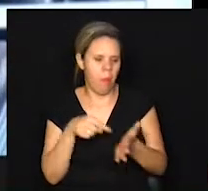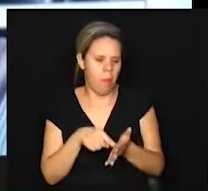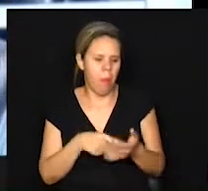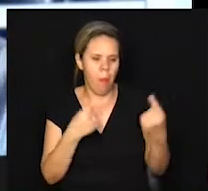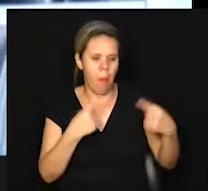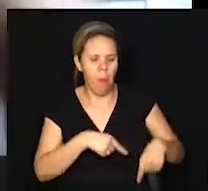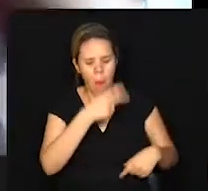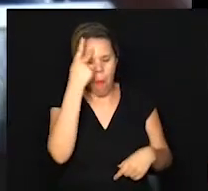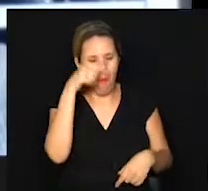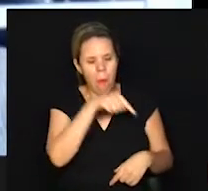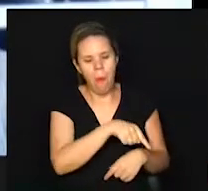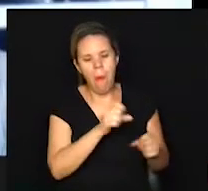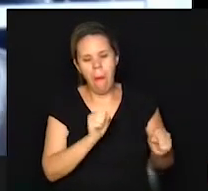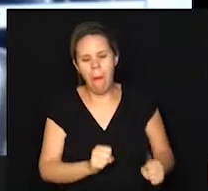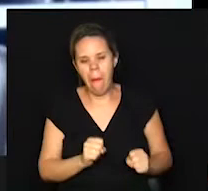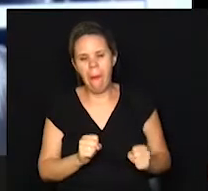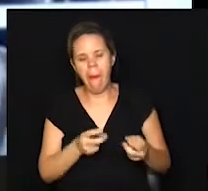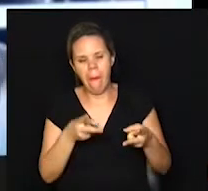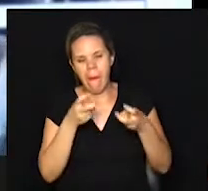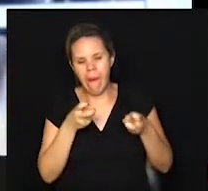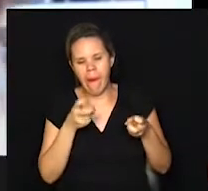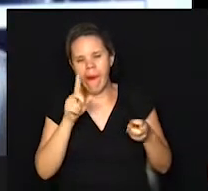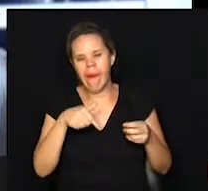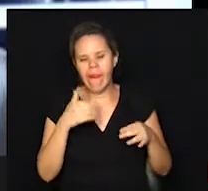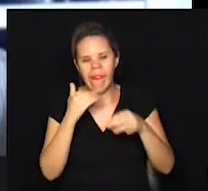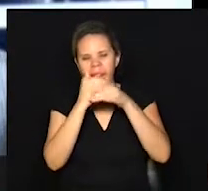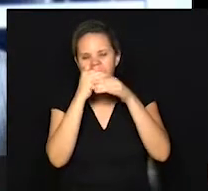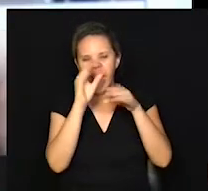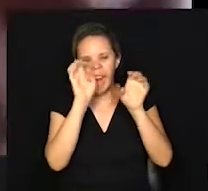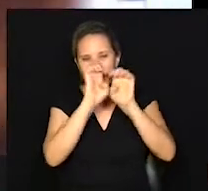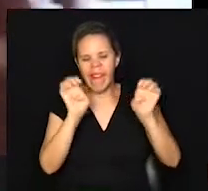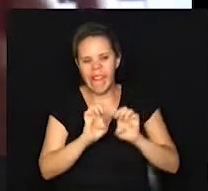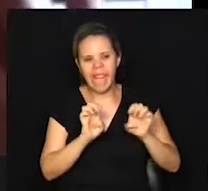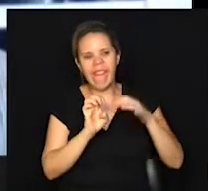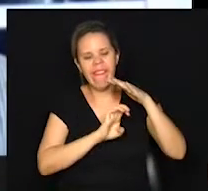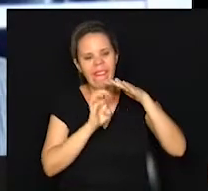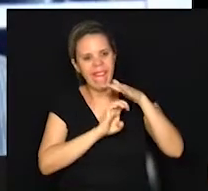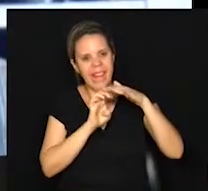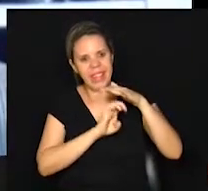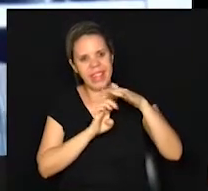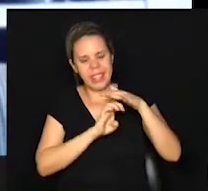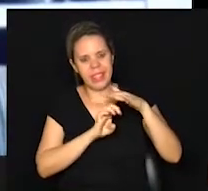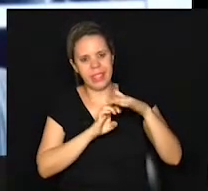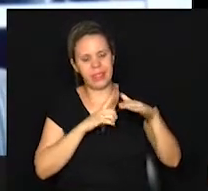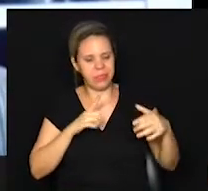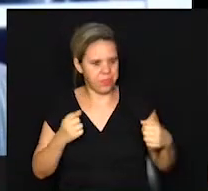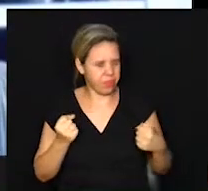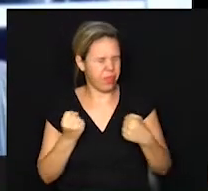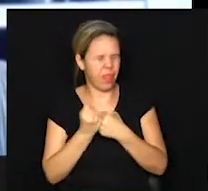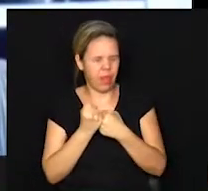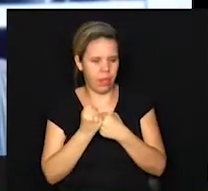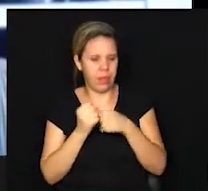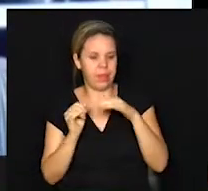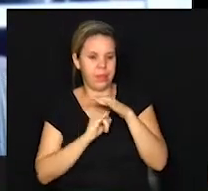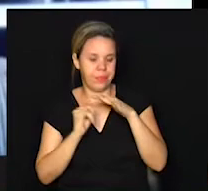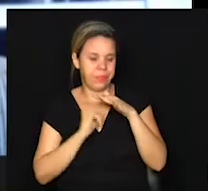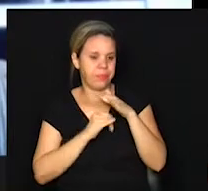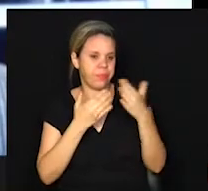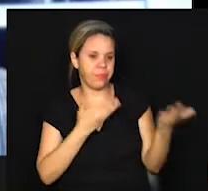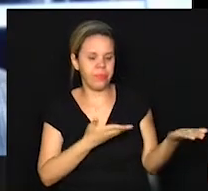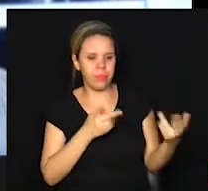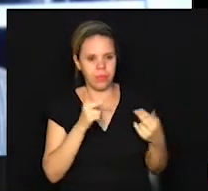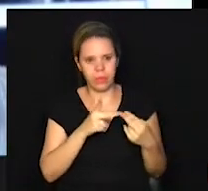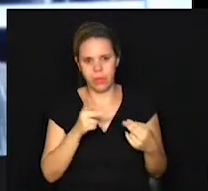pessoa, mas que a gente pode perceber que é um padrão, é uma coisa estrutural, com o respaldo da instituição, com o respaldo da